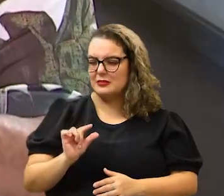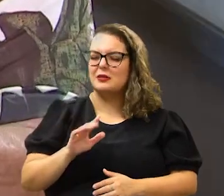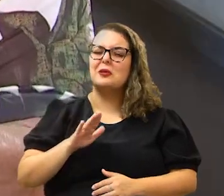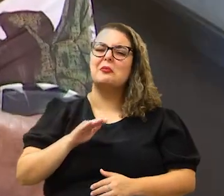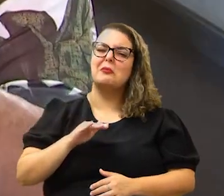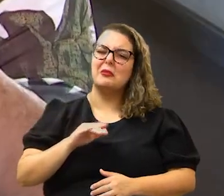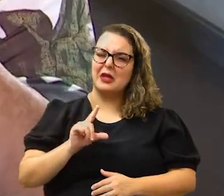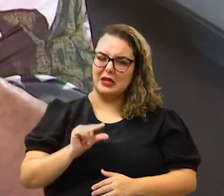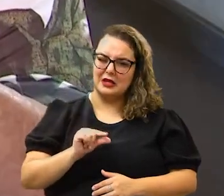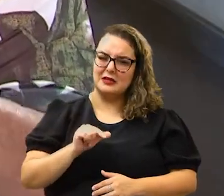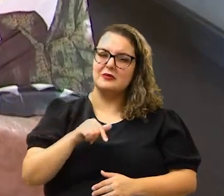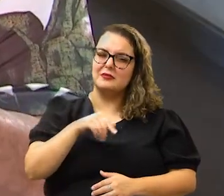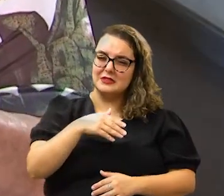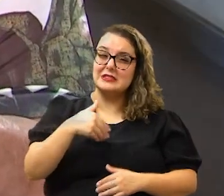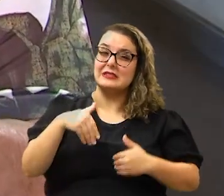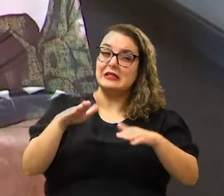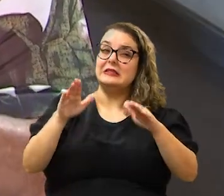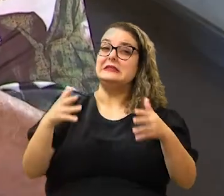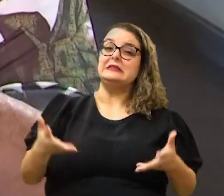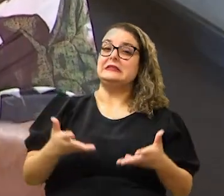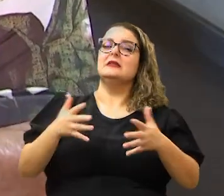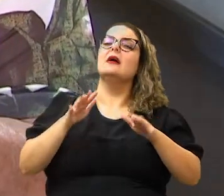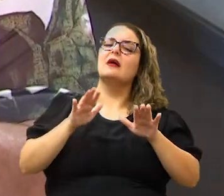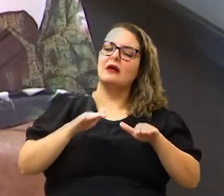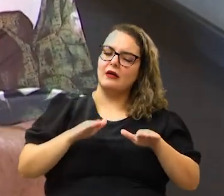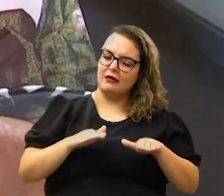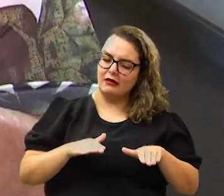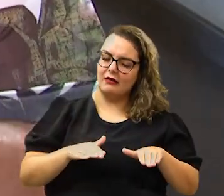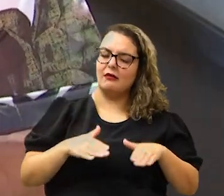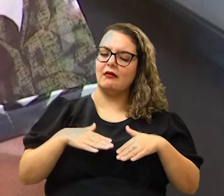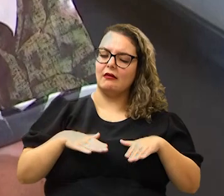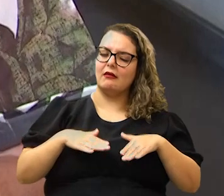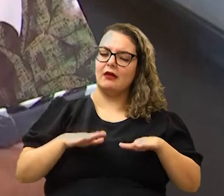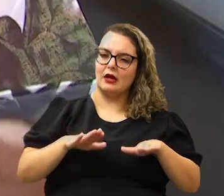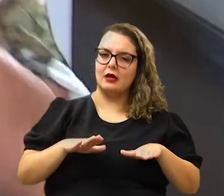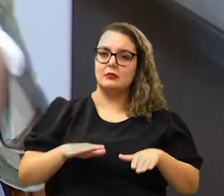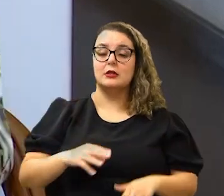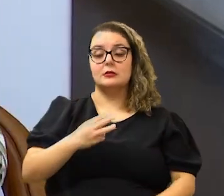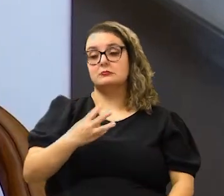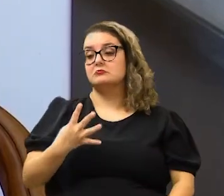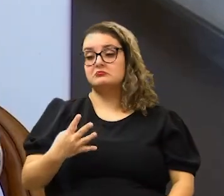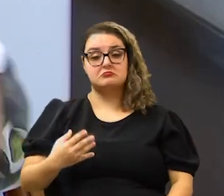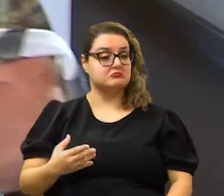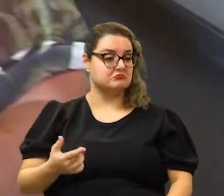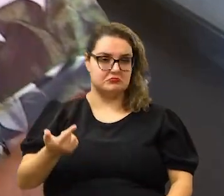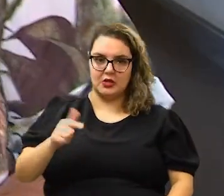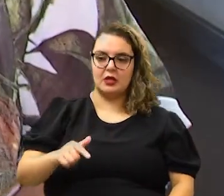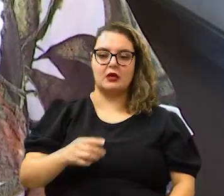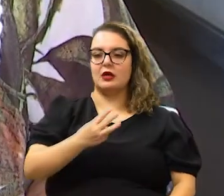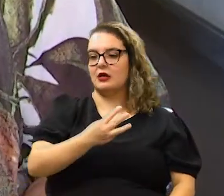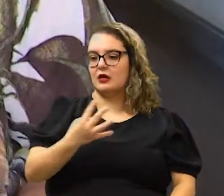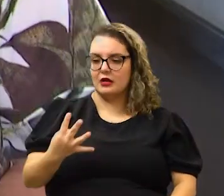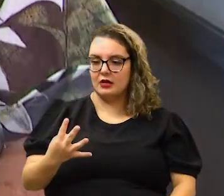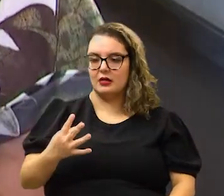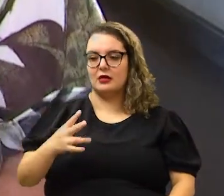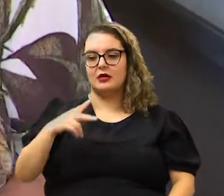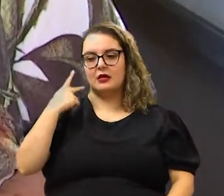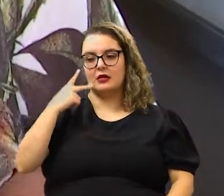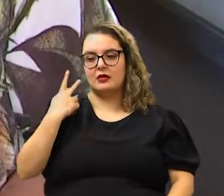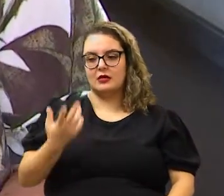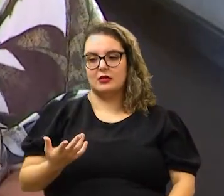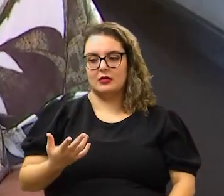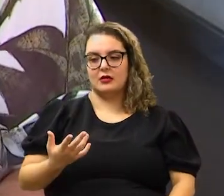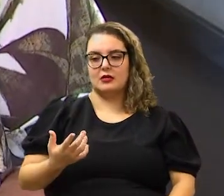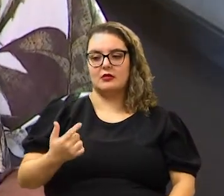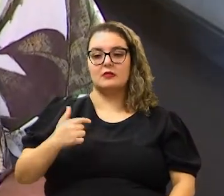eu já estava participando, aí já estava participando das conversas, aí já ia nos gabinetes discutir o que vinha do executivo. Então, aí foi uma